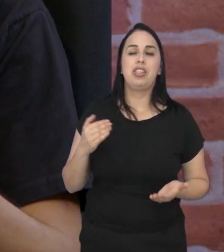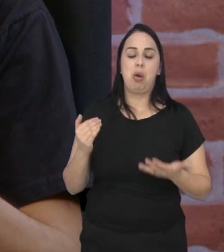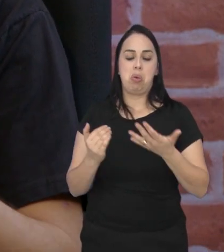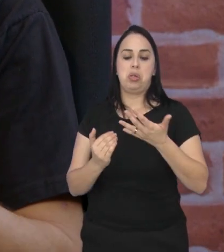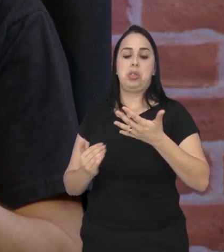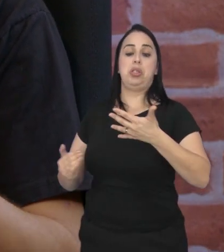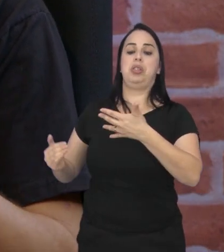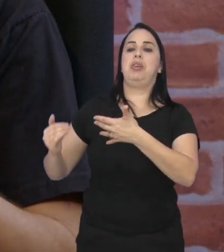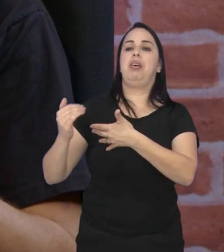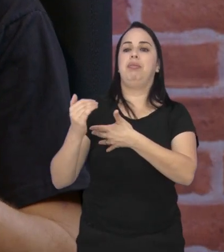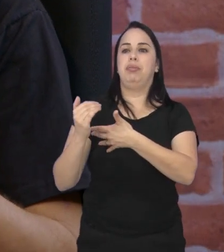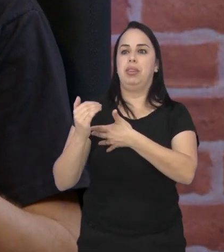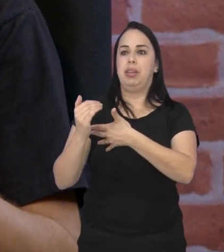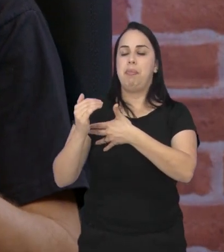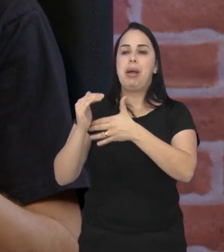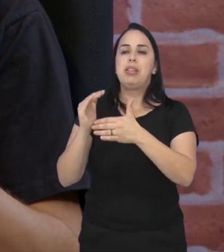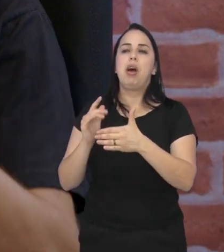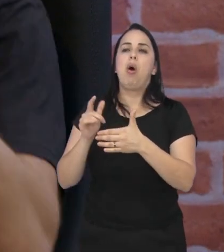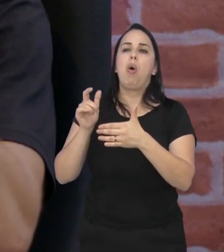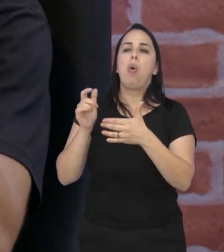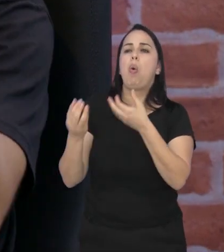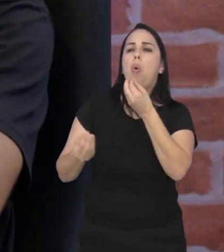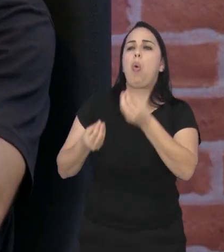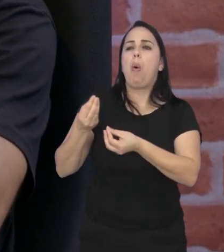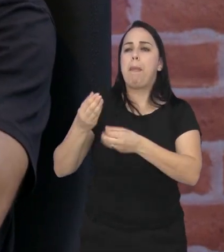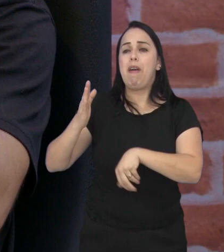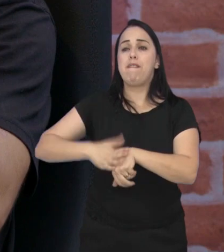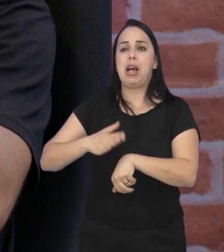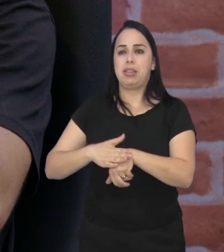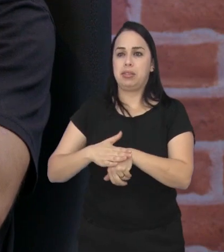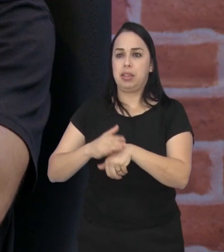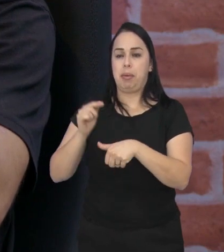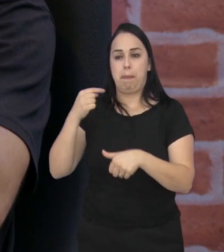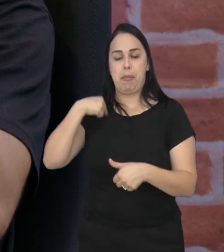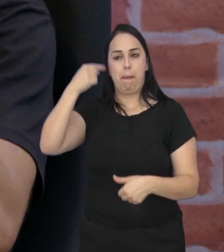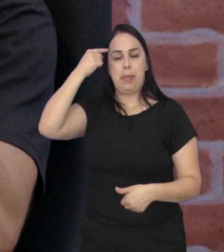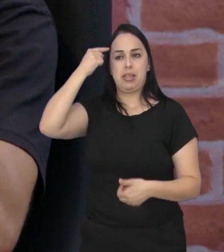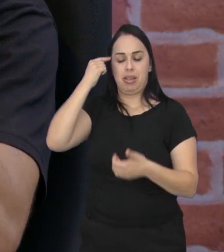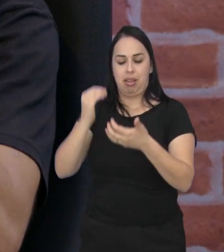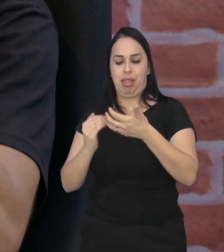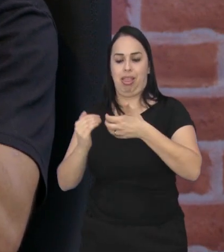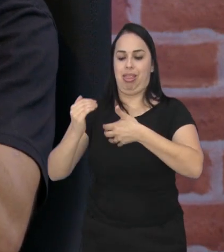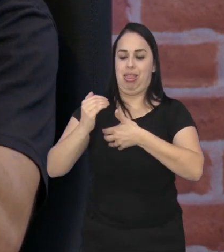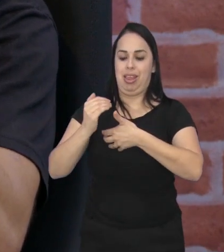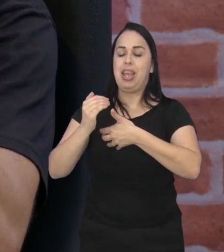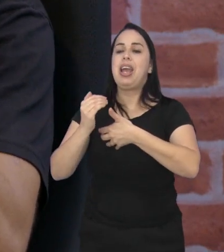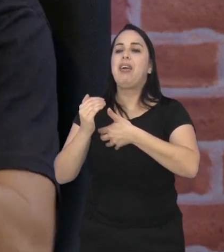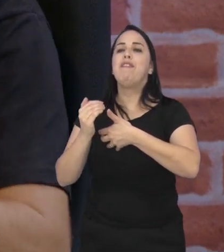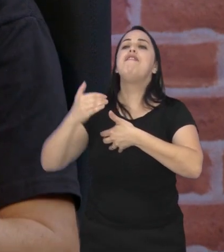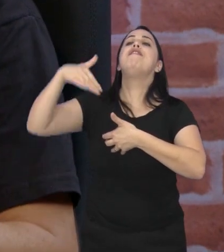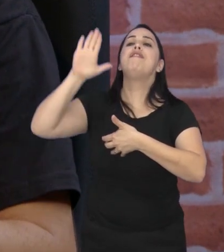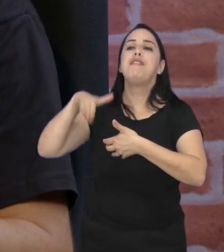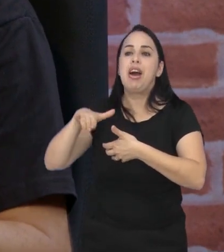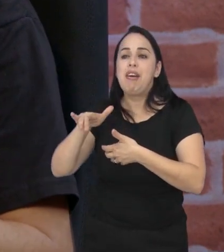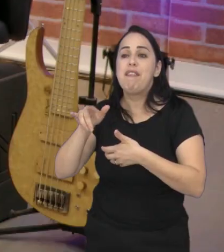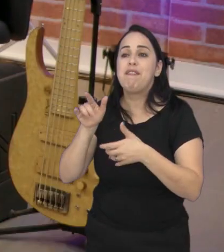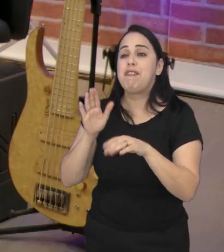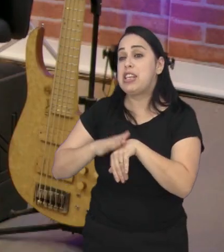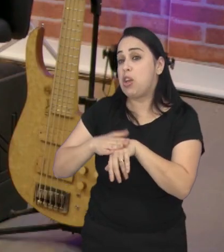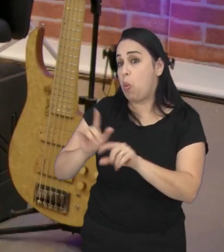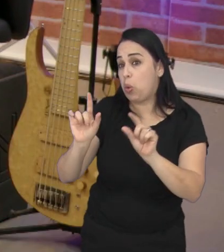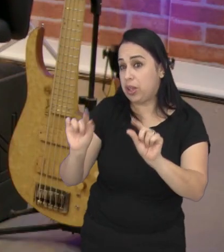A questão não é se eu cheguei, a questão é aonde eu estou, né? E aí sempre pensando, eu estou aqui, eu quero chegar aonde